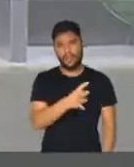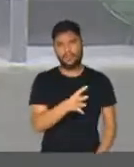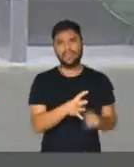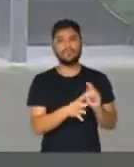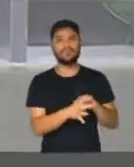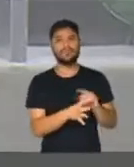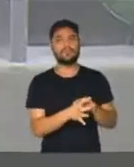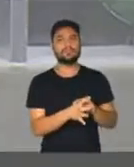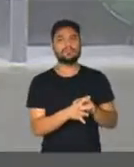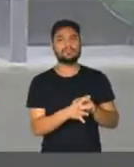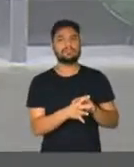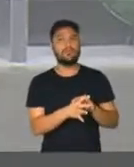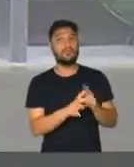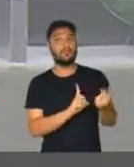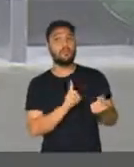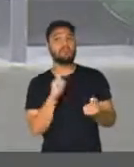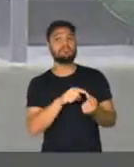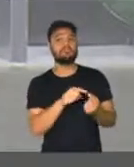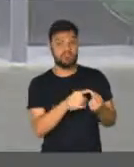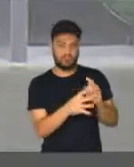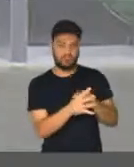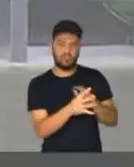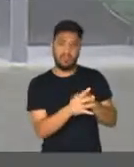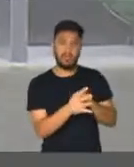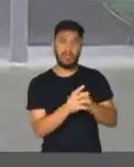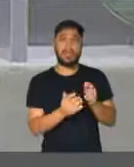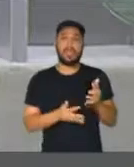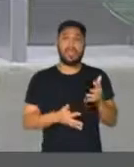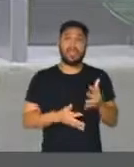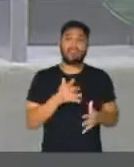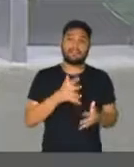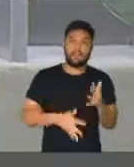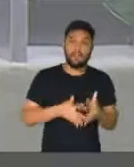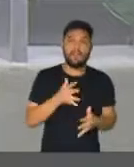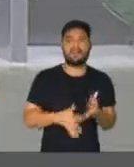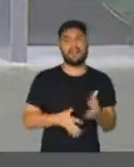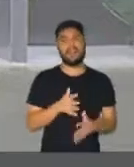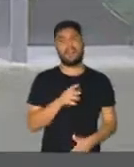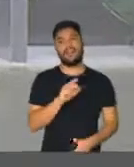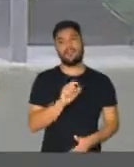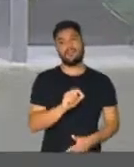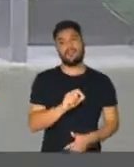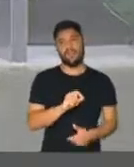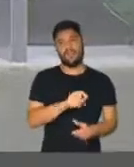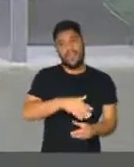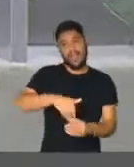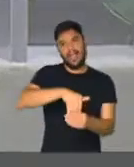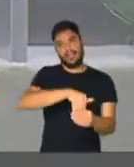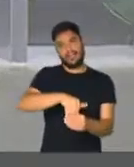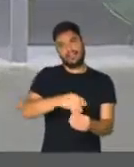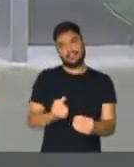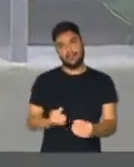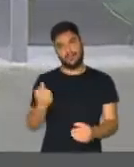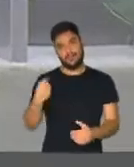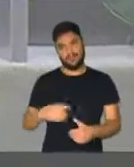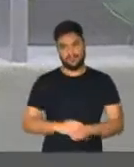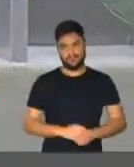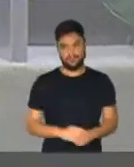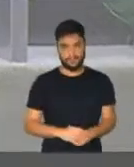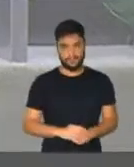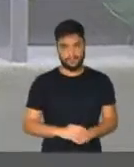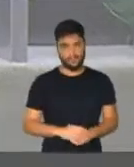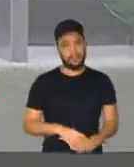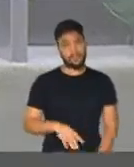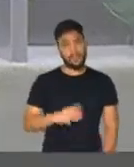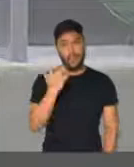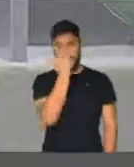como propósito interferir no processo eleitoral. Fernando